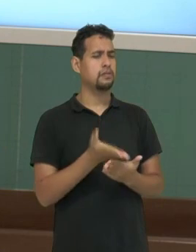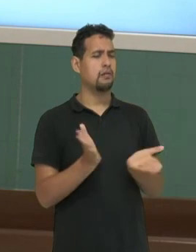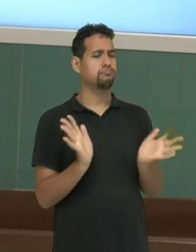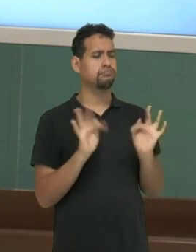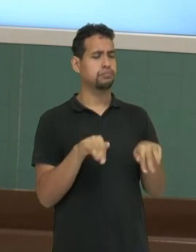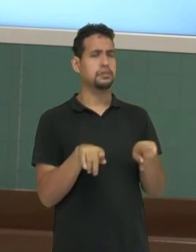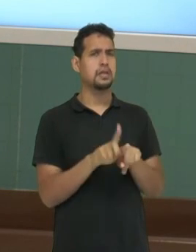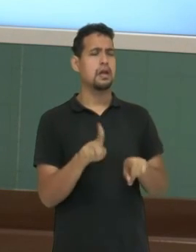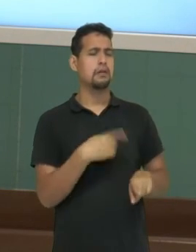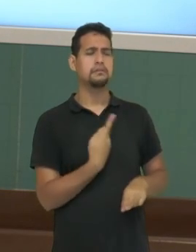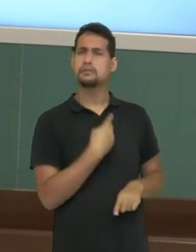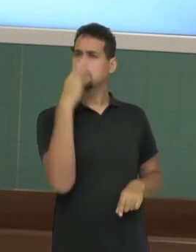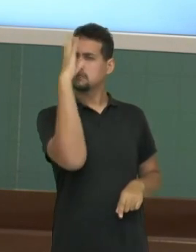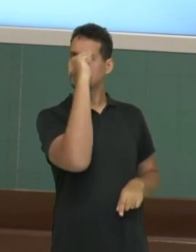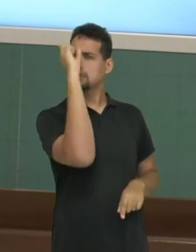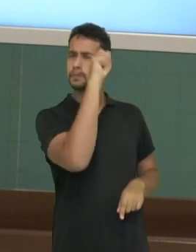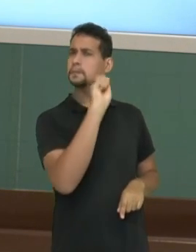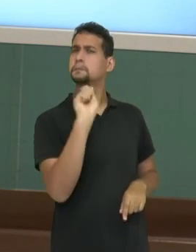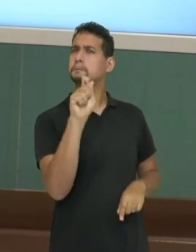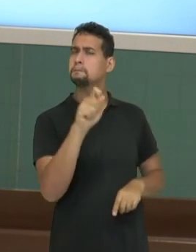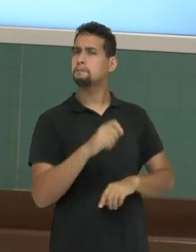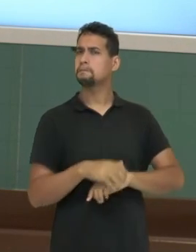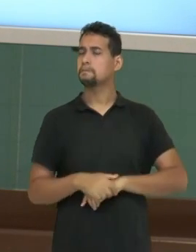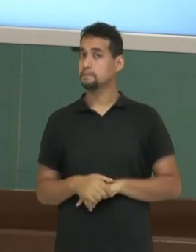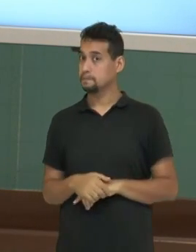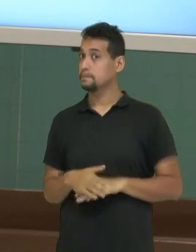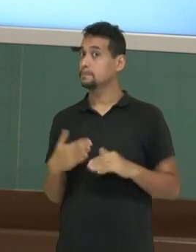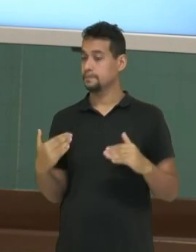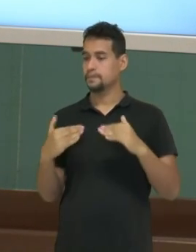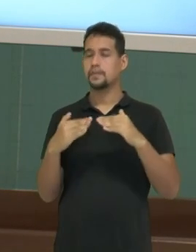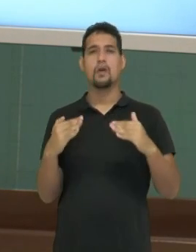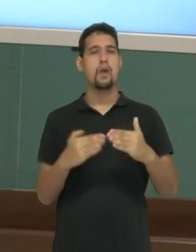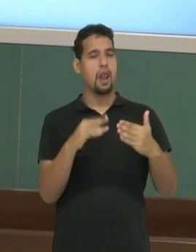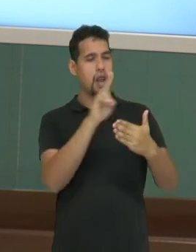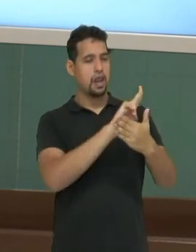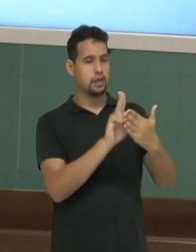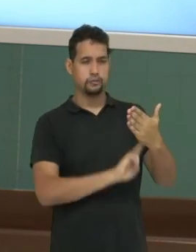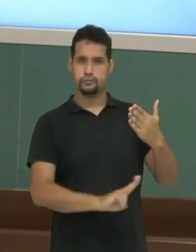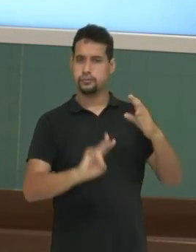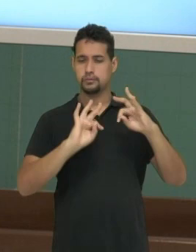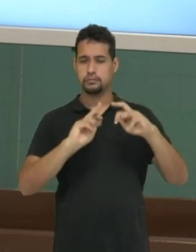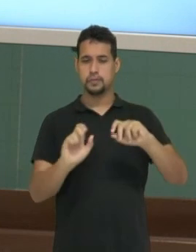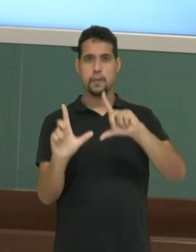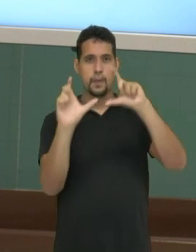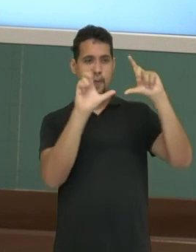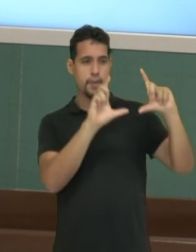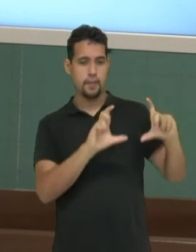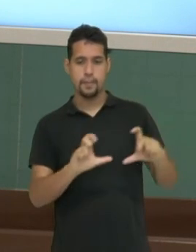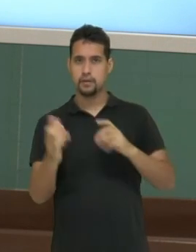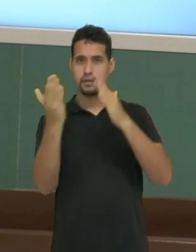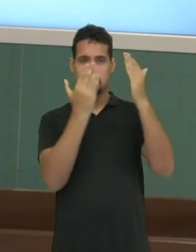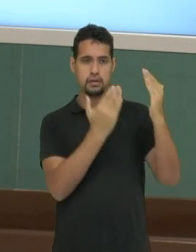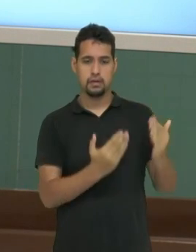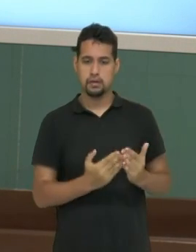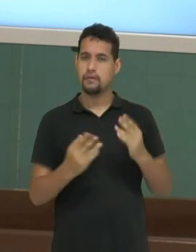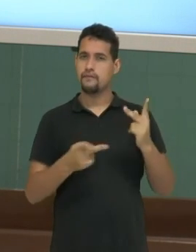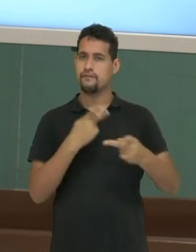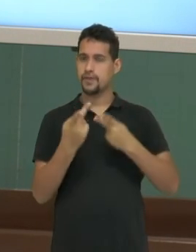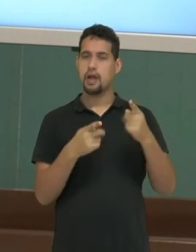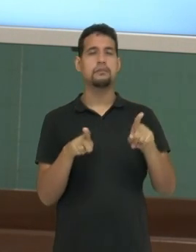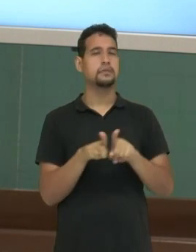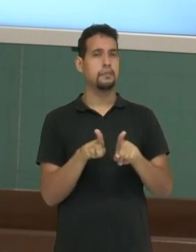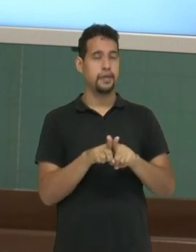E o que nós aprendemos hoje? De acordo com as leituras das imagens, associação com as locuções